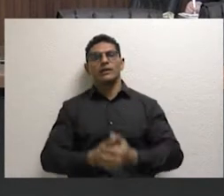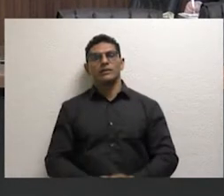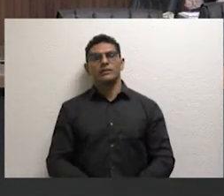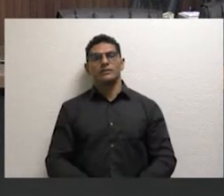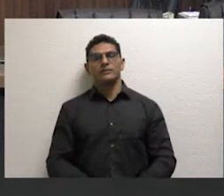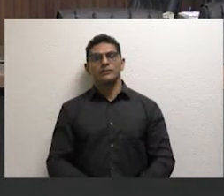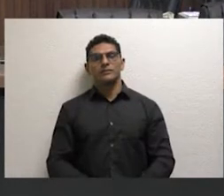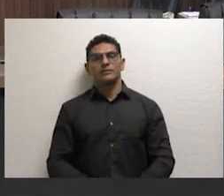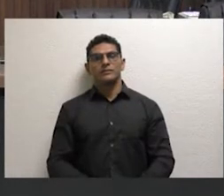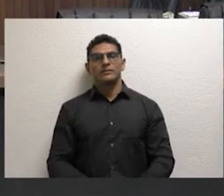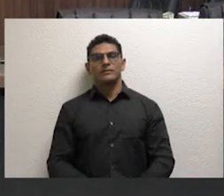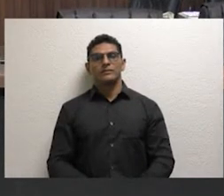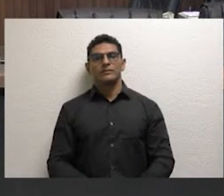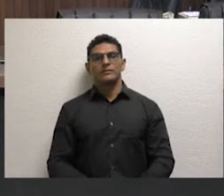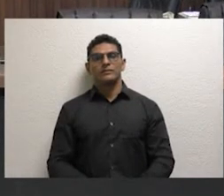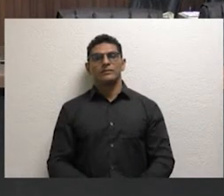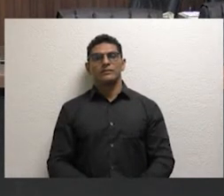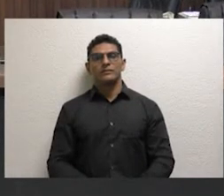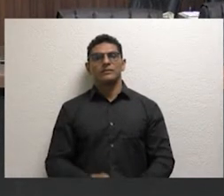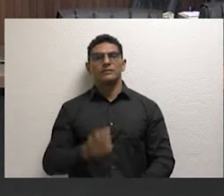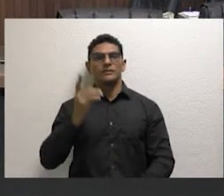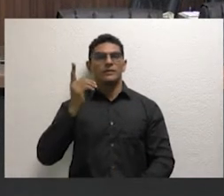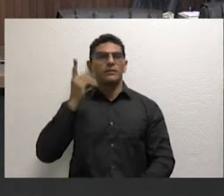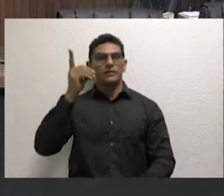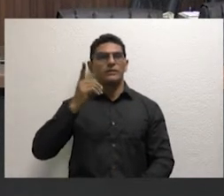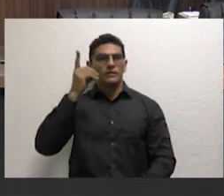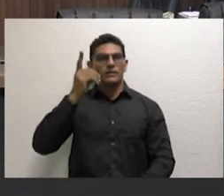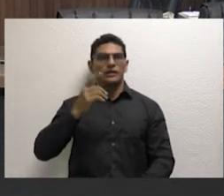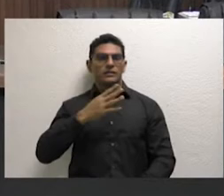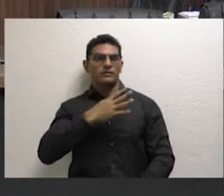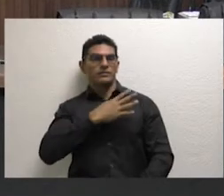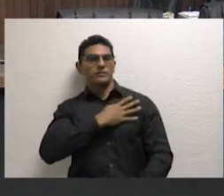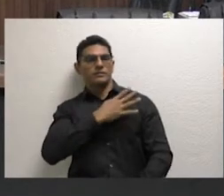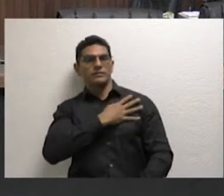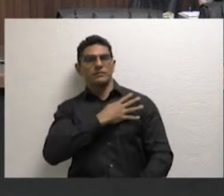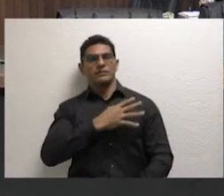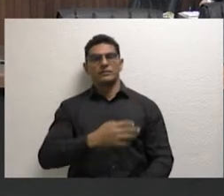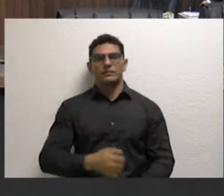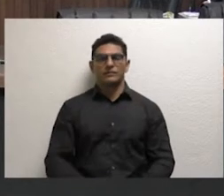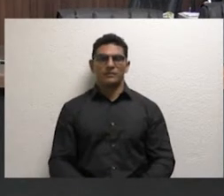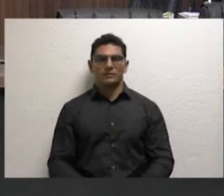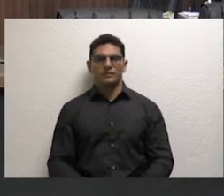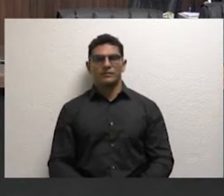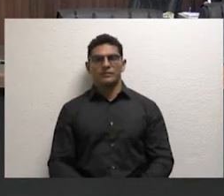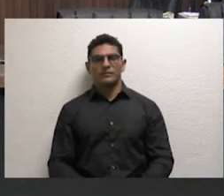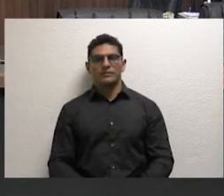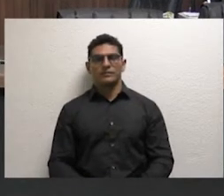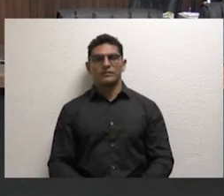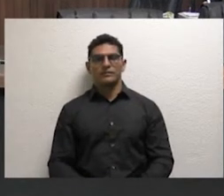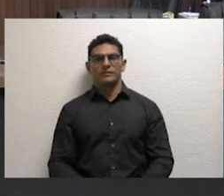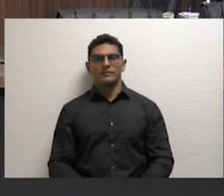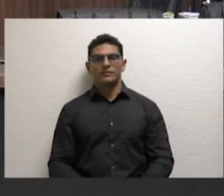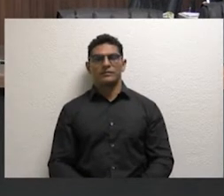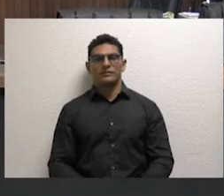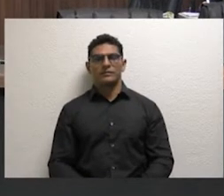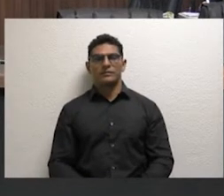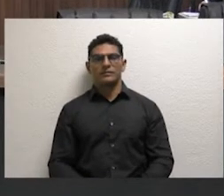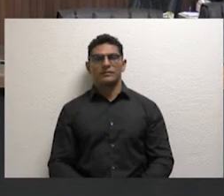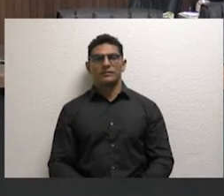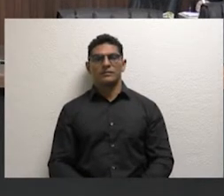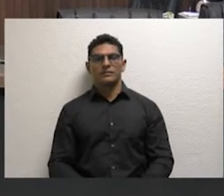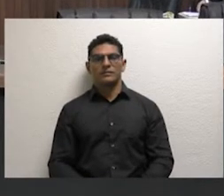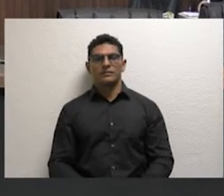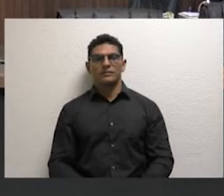Autoria, eminente deputado Serafim Fernandes Corrêa. hoje, amanhã,